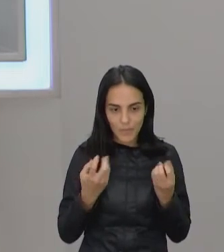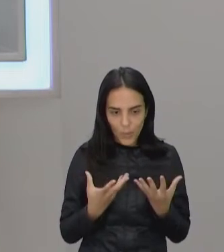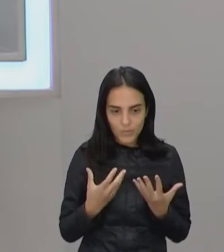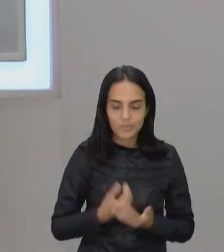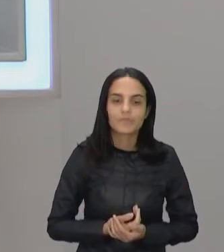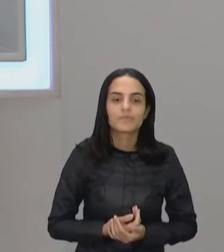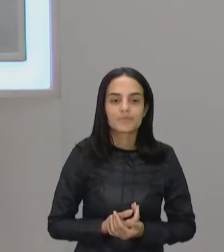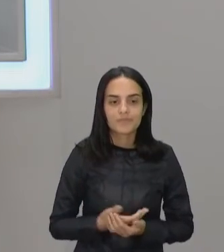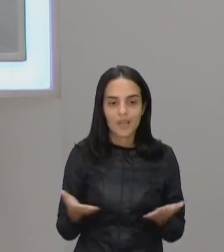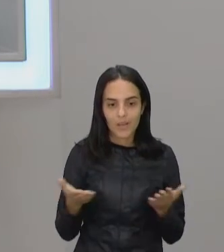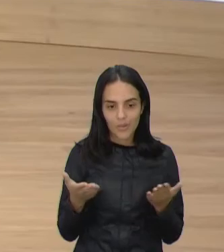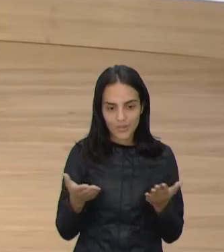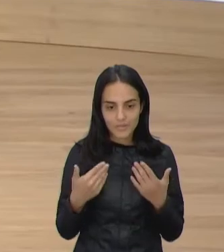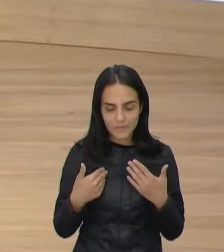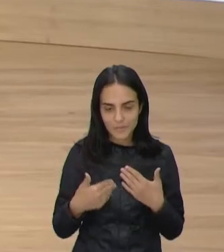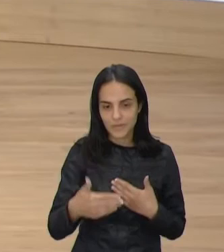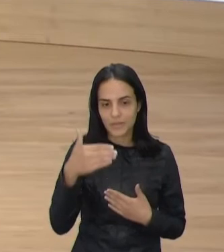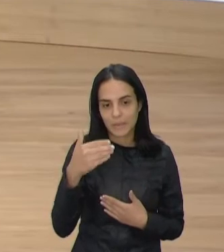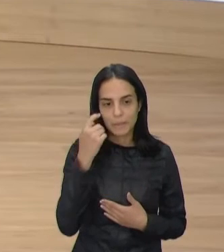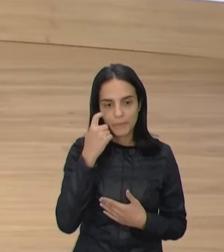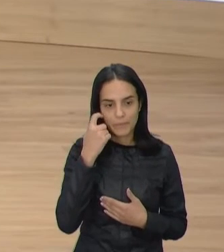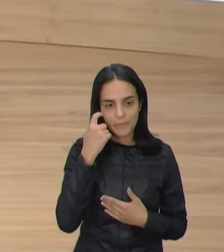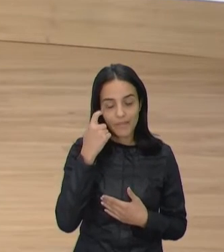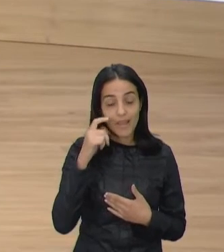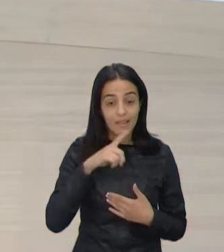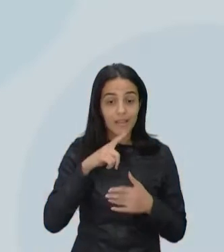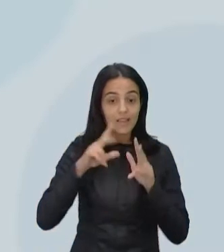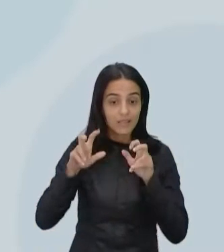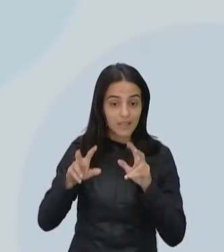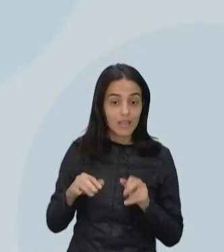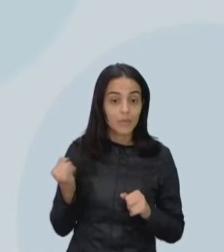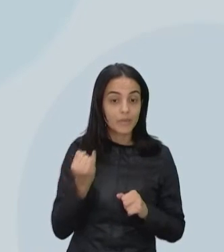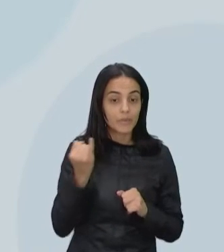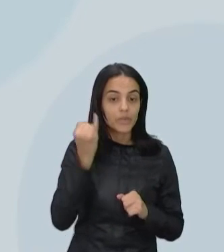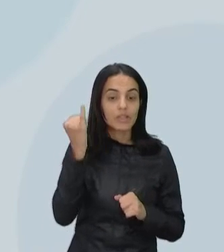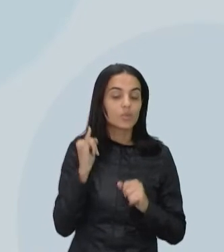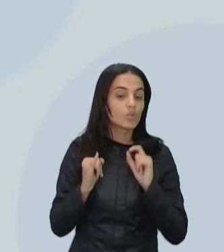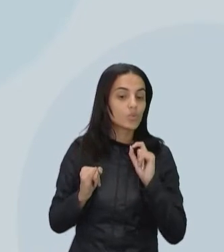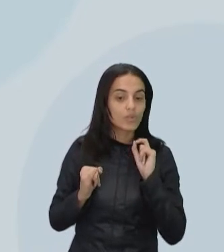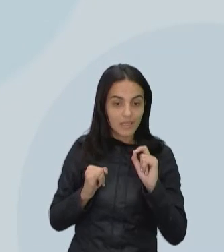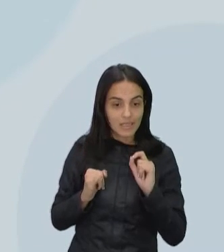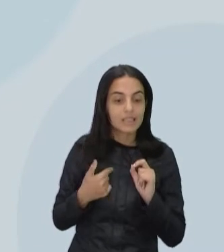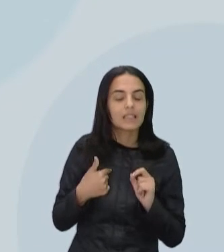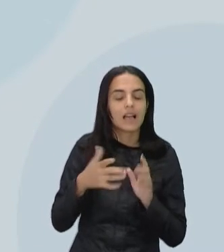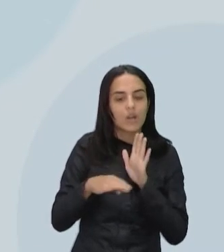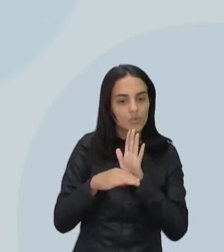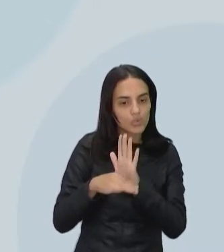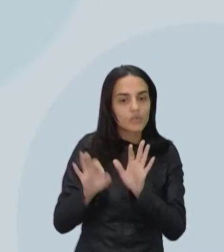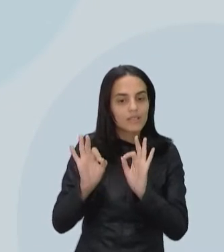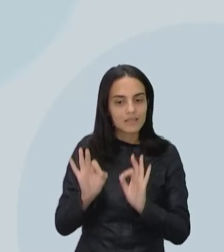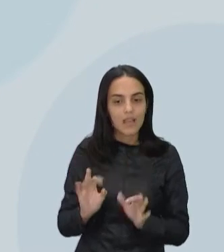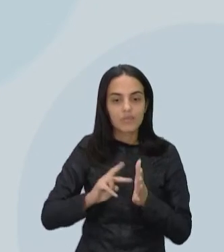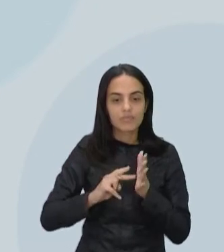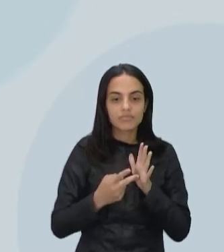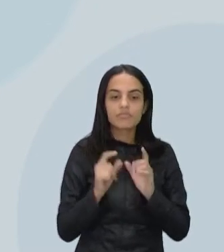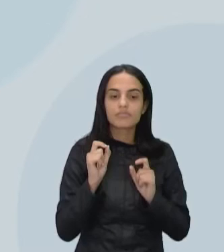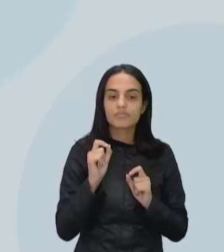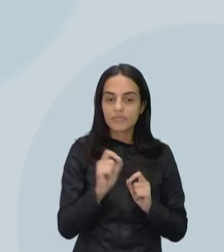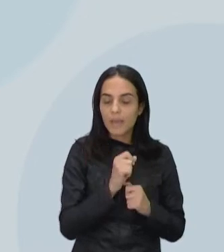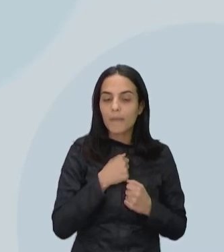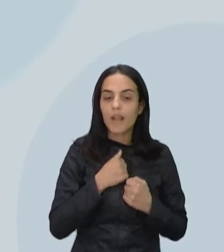Muito bem, vamos lá. Há fatores importantes, né, que contribuem significativamente